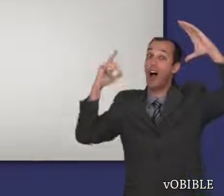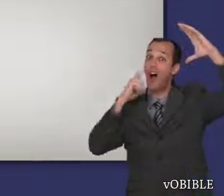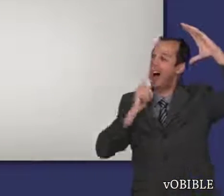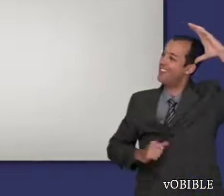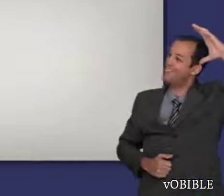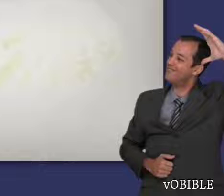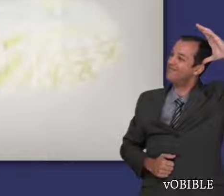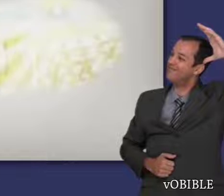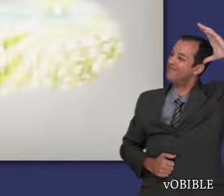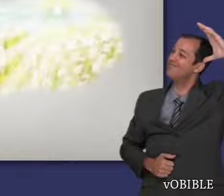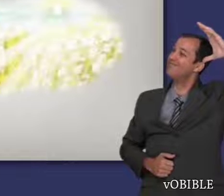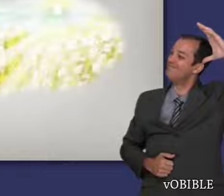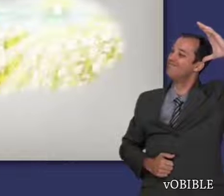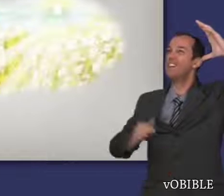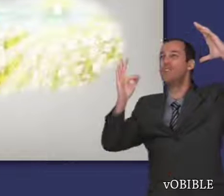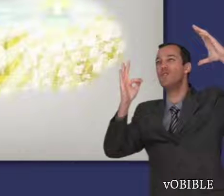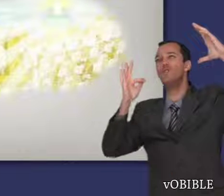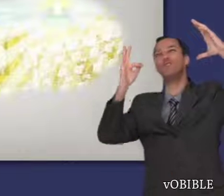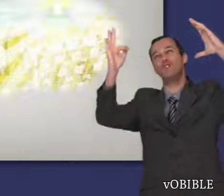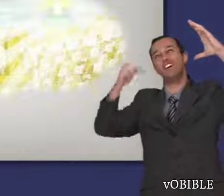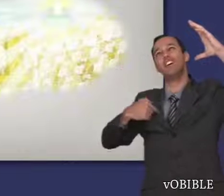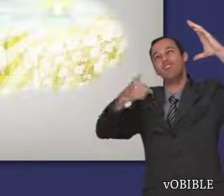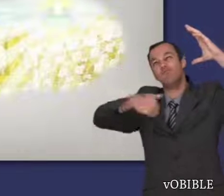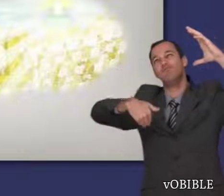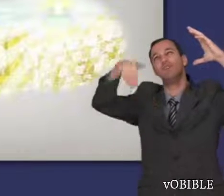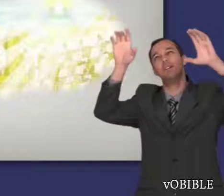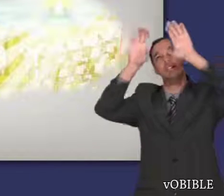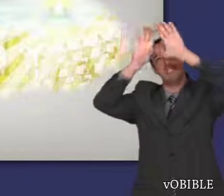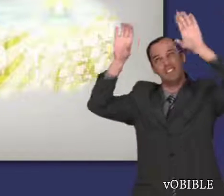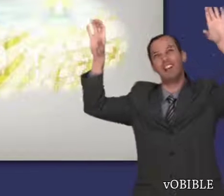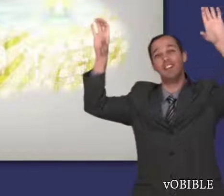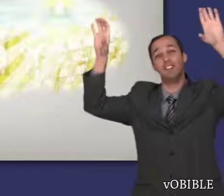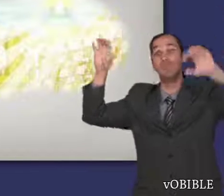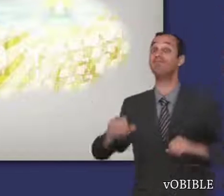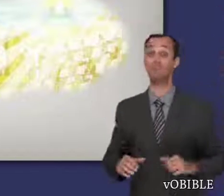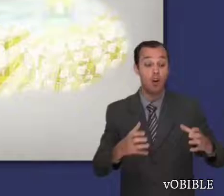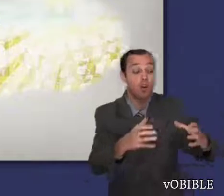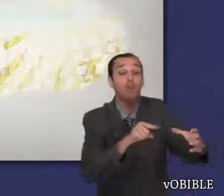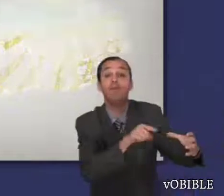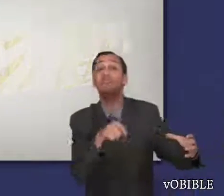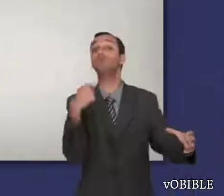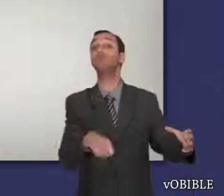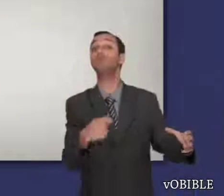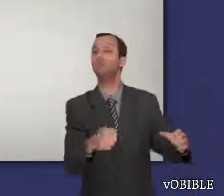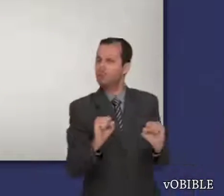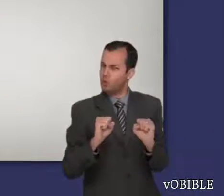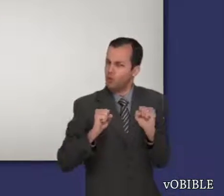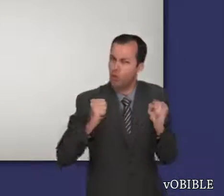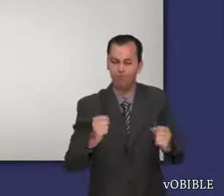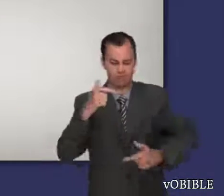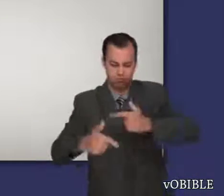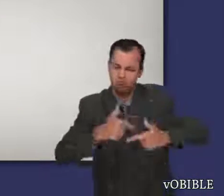poderiam receber essa recompensa se fossem fiéis. Por isso, eles precisavam se preparar para fazer o melhor no serviço